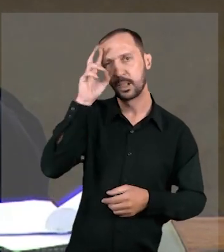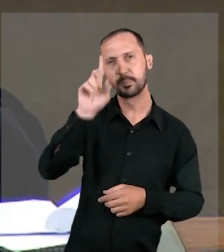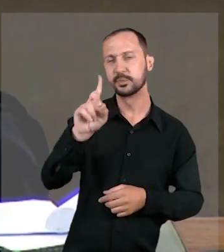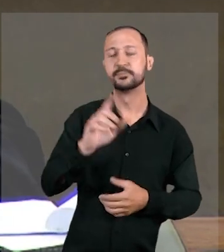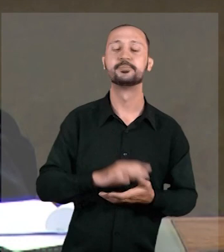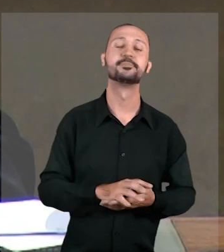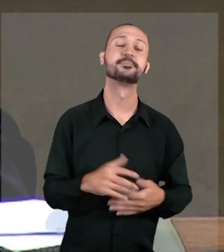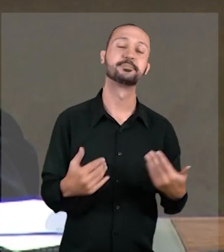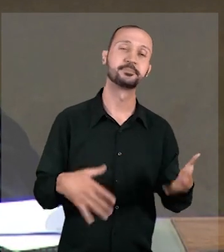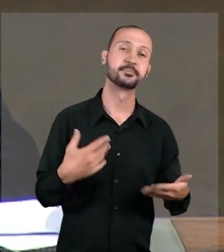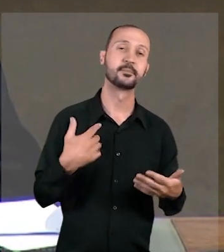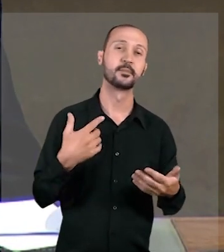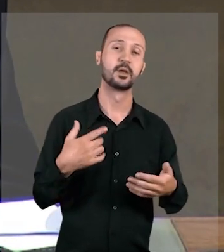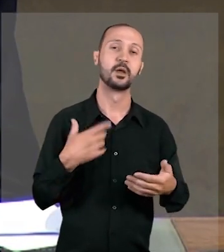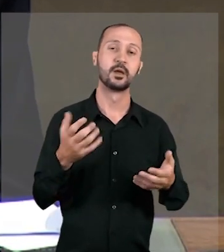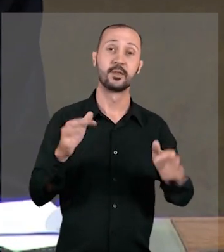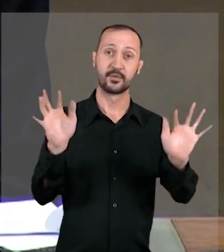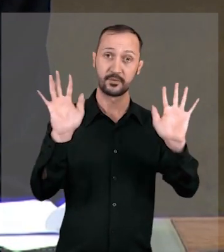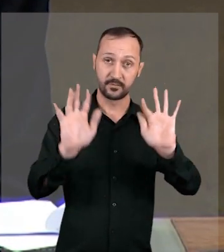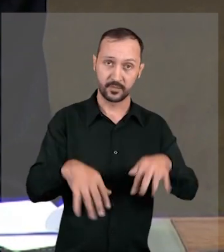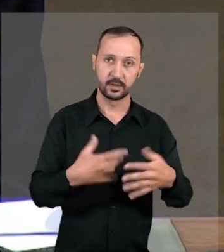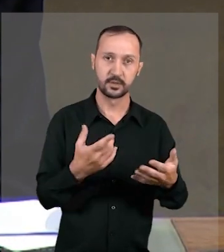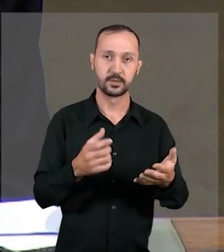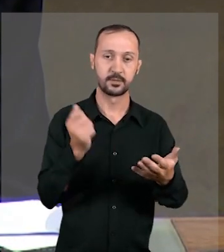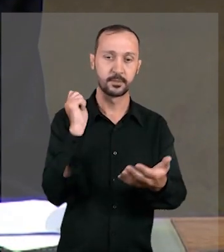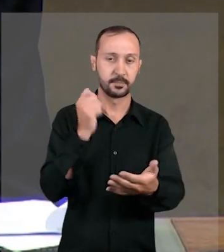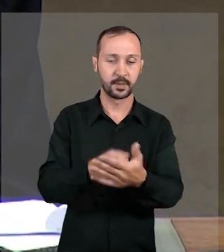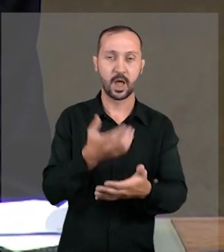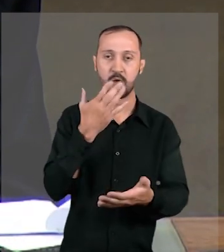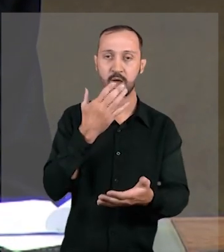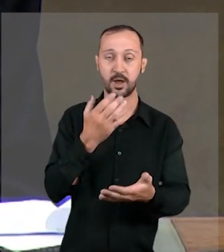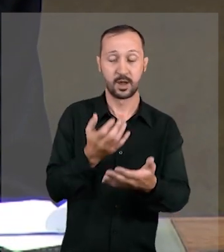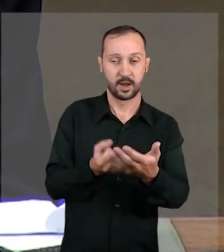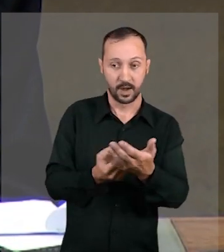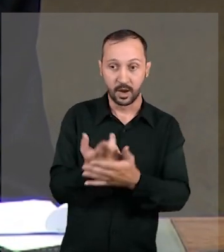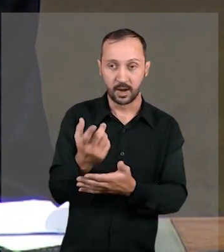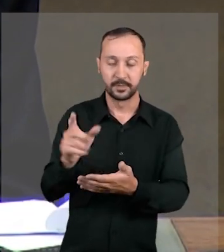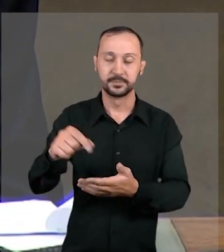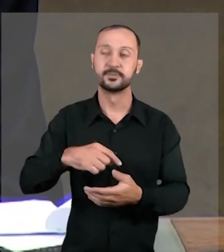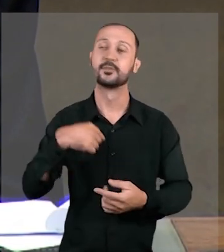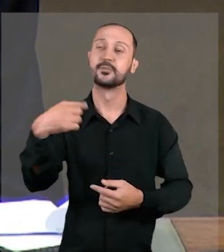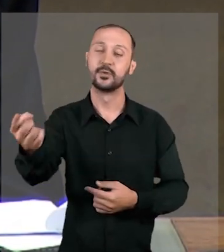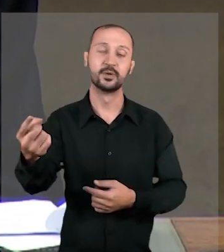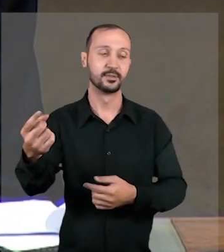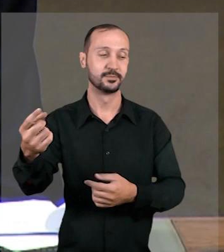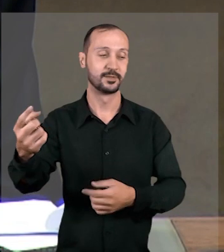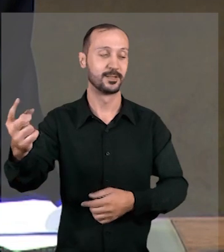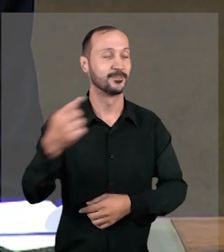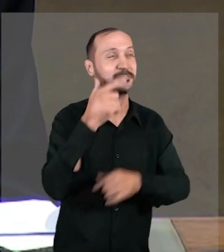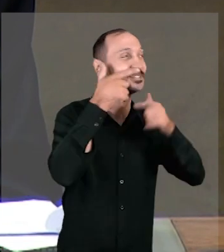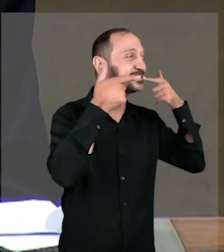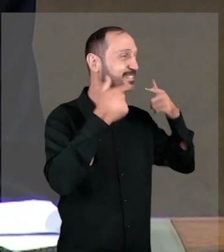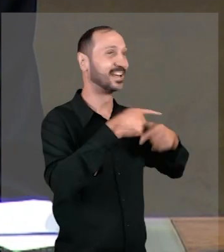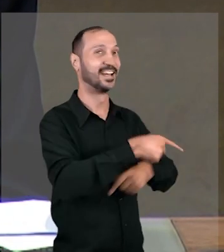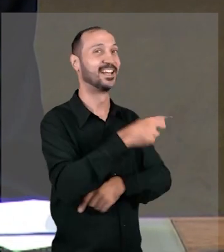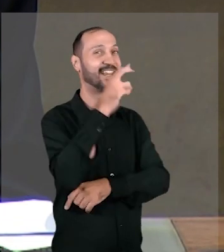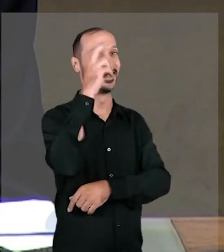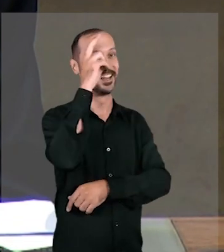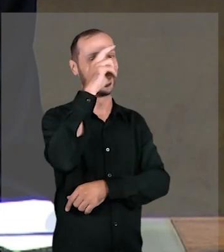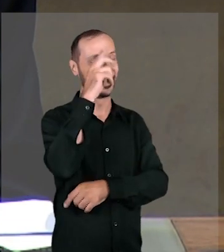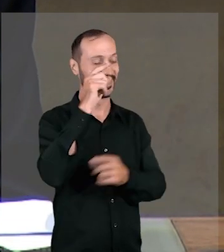lembrou. Na hora que eu paguei a conta, Daniel levou meu cartão de crédito, foi no caixa, voltou com um ar triunfante e